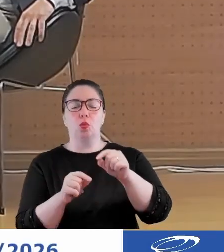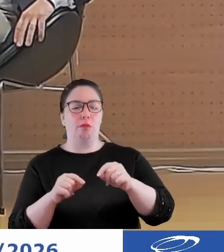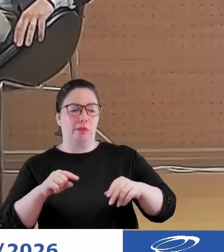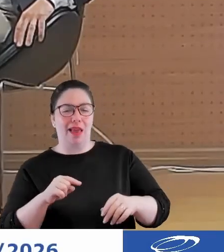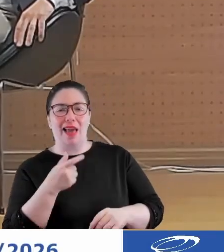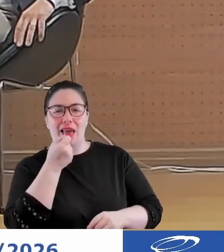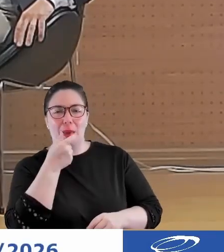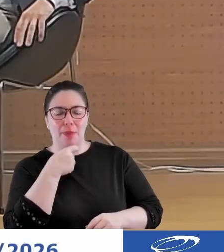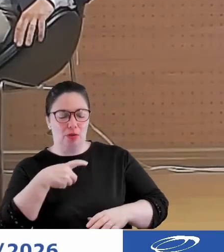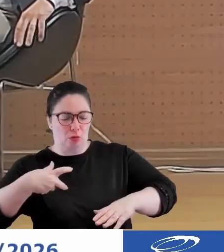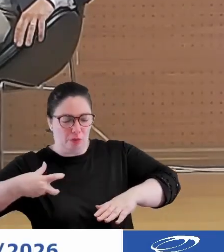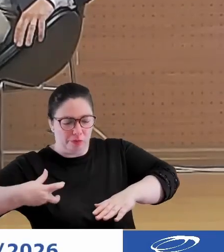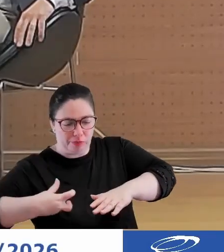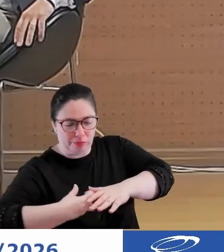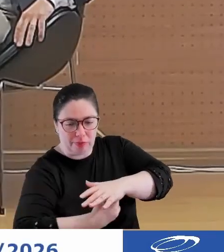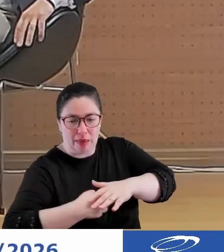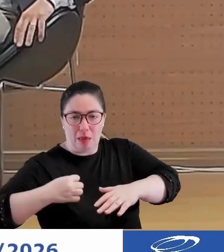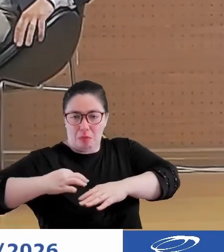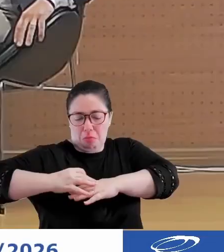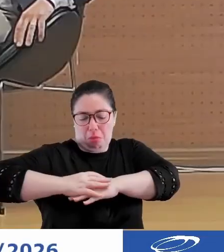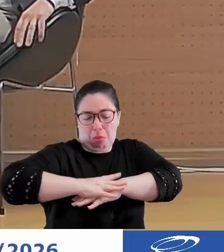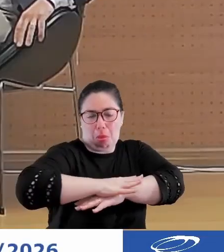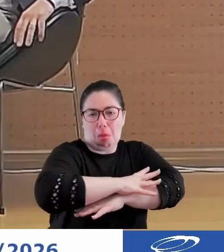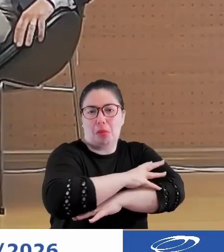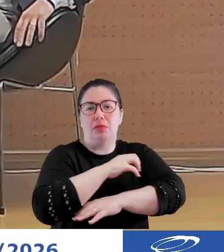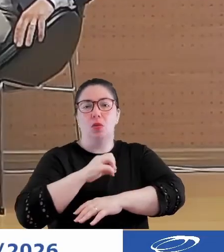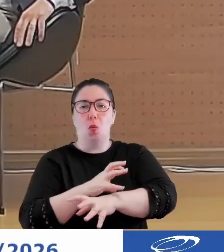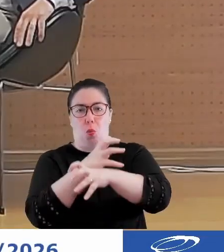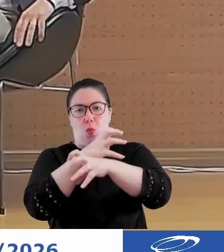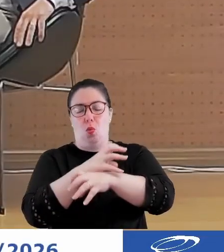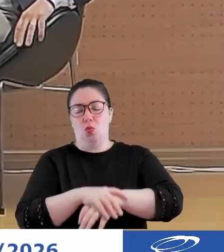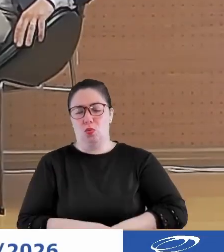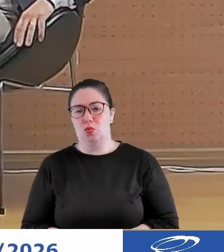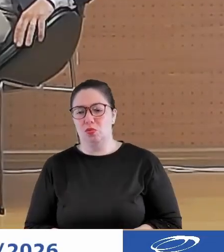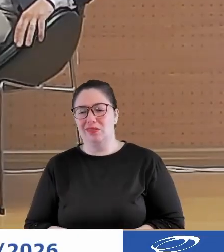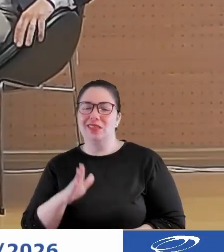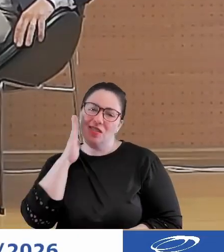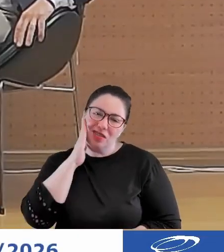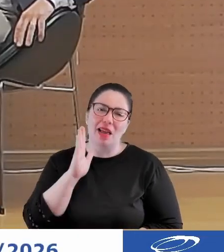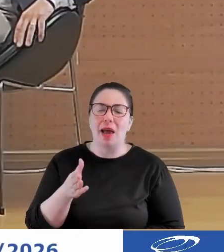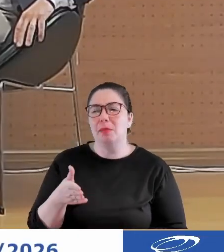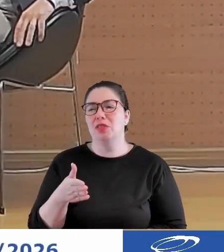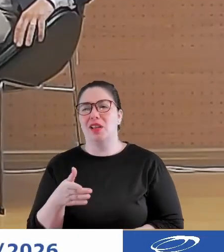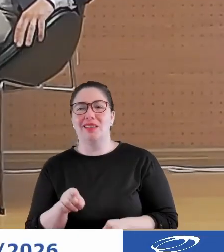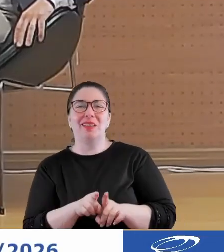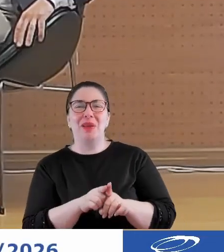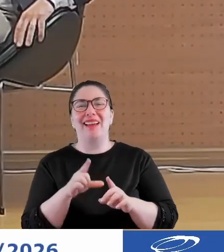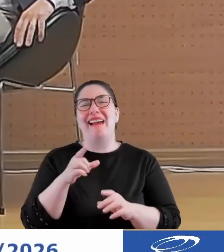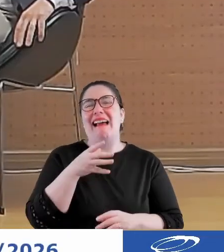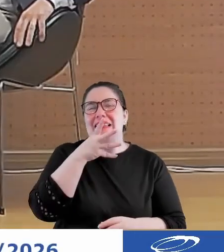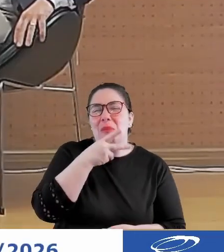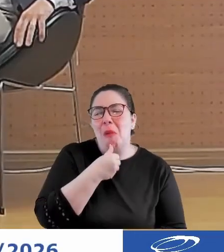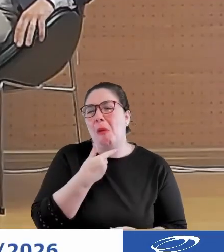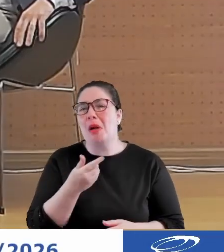assim, no que juntando tudo que já se sabe, apesar de todos os gaps da literatura, se tem